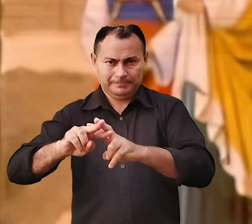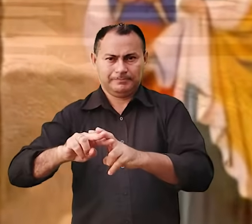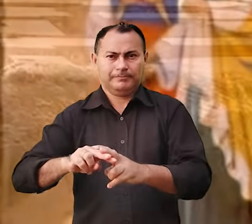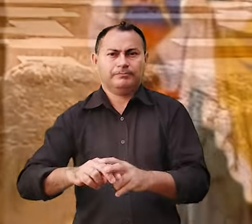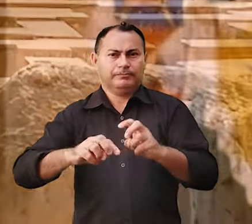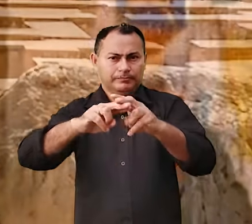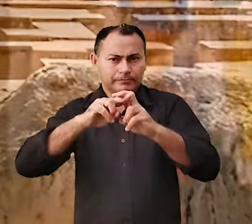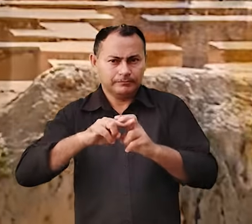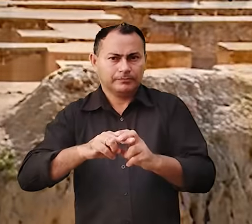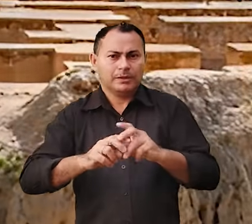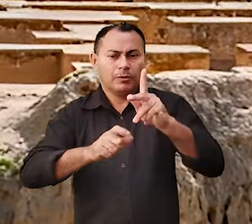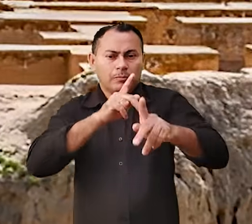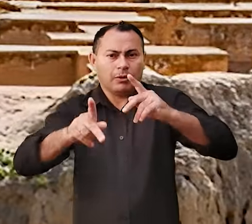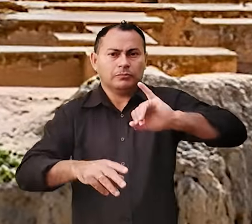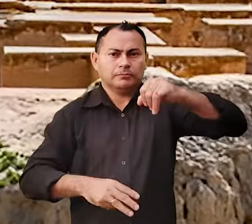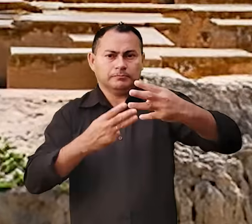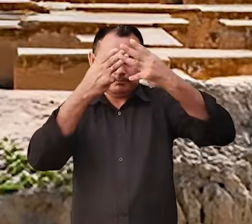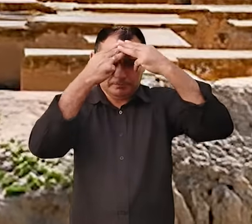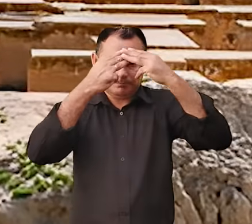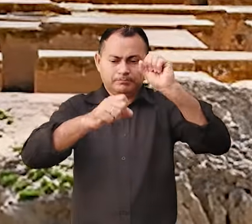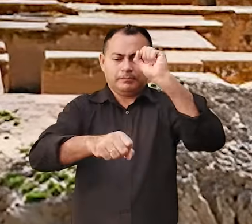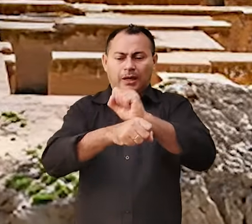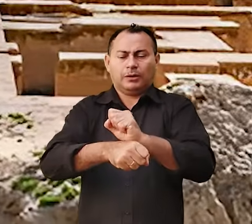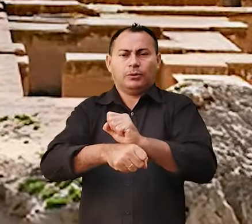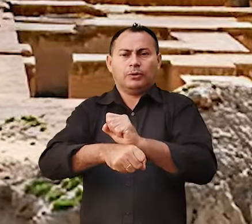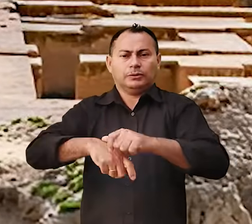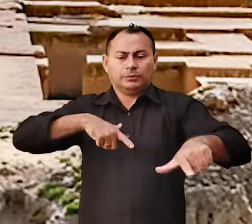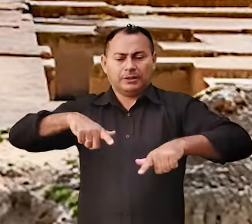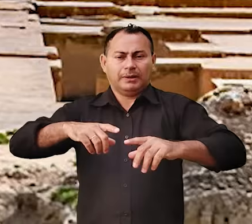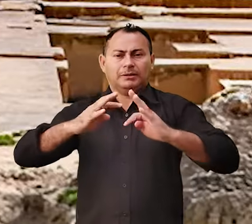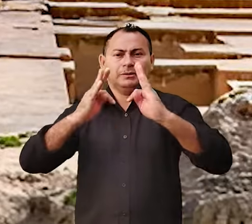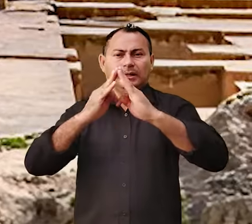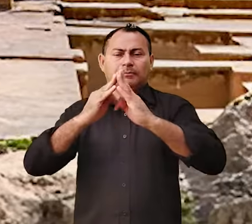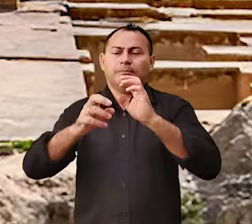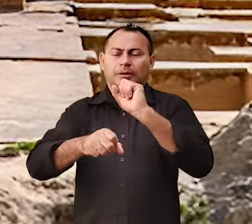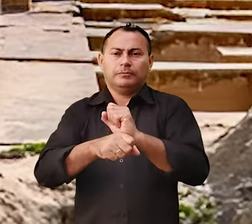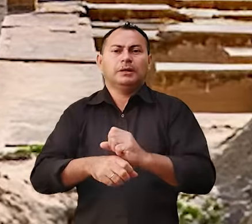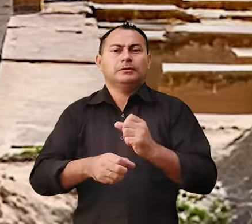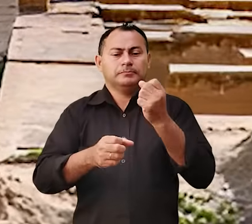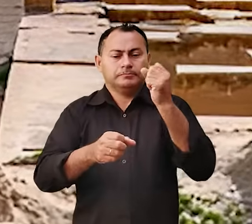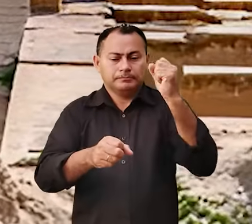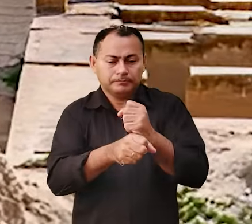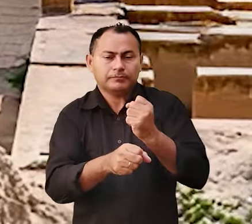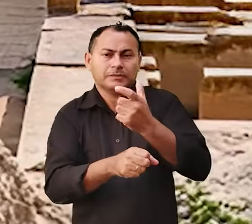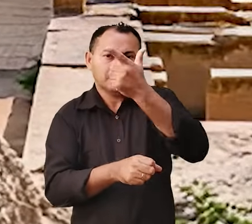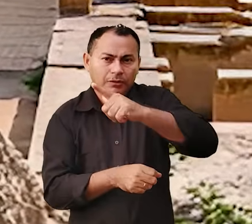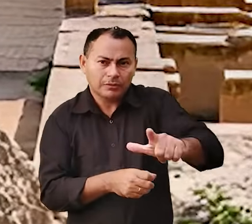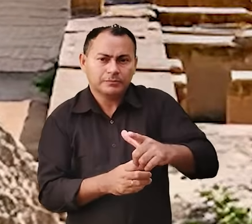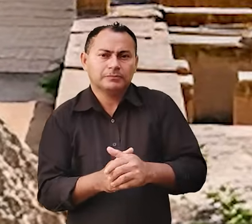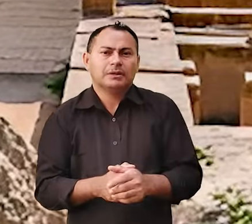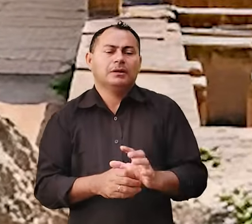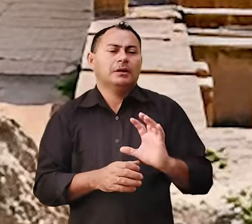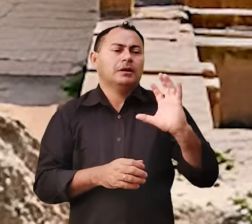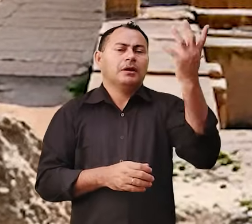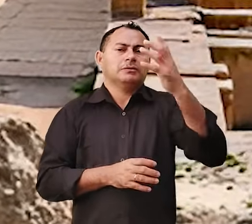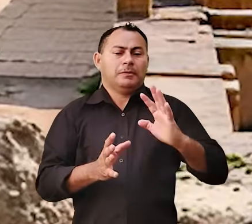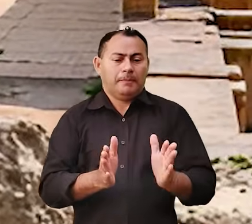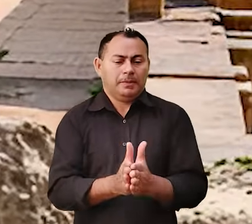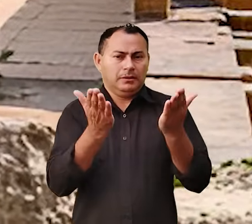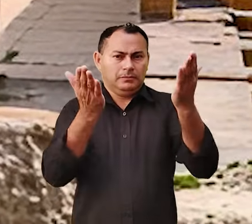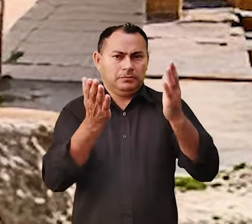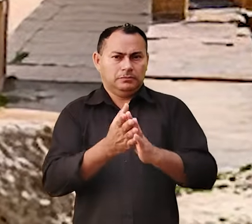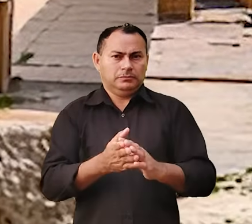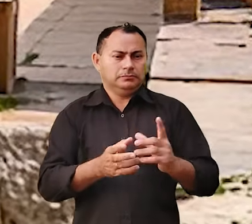exilados. Por causa disso, o povo de Judá parou o trabalho no templo. No entanto, a reconstrução do templo tinha sido a causa